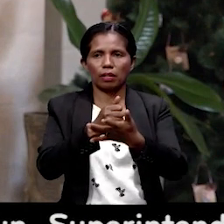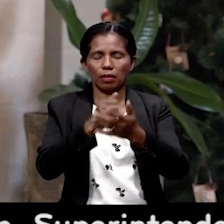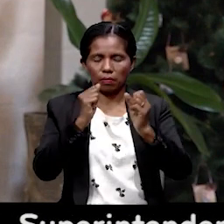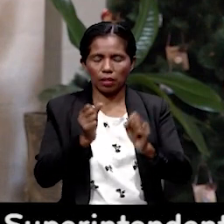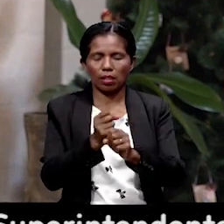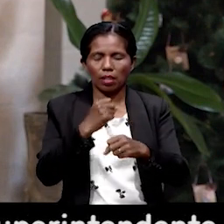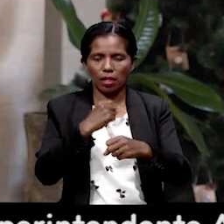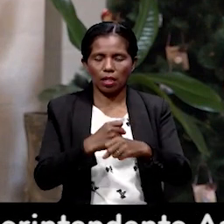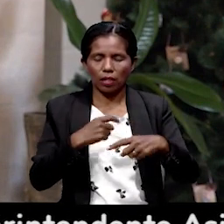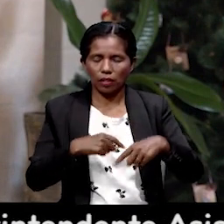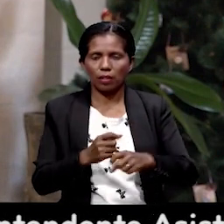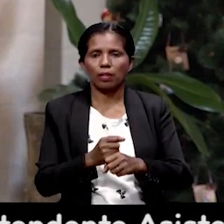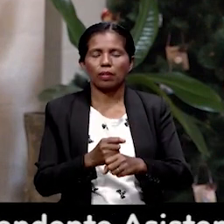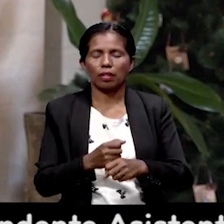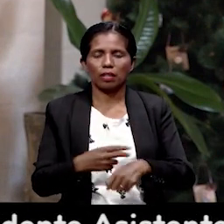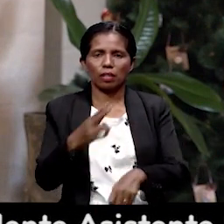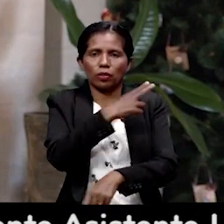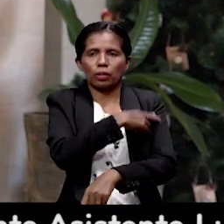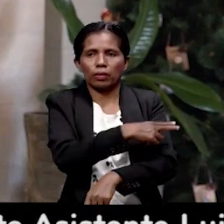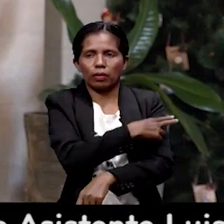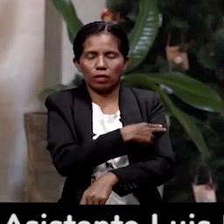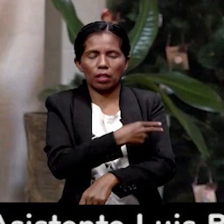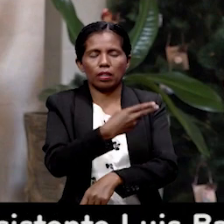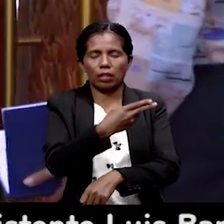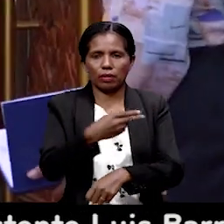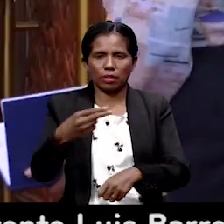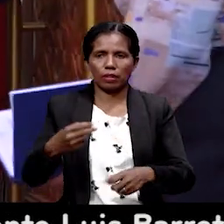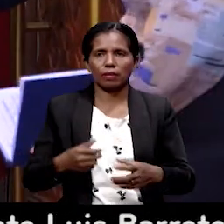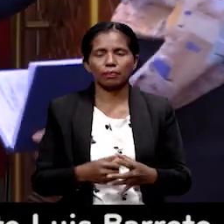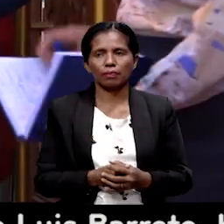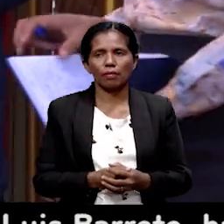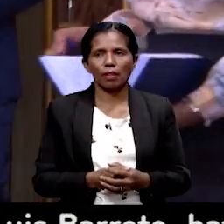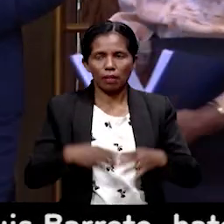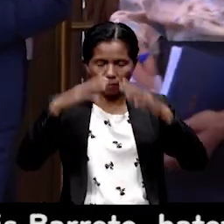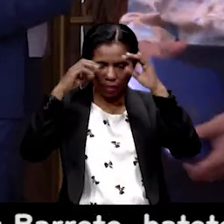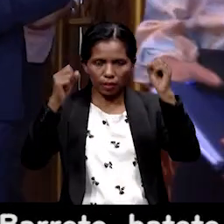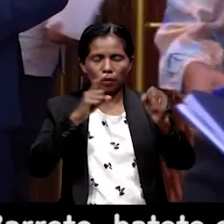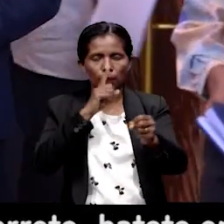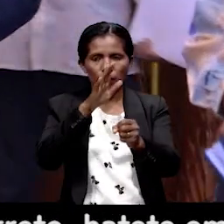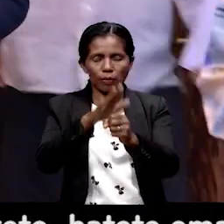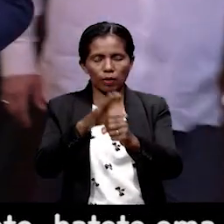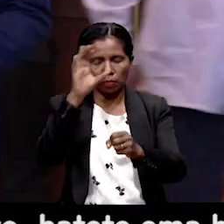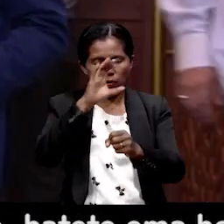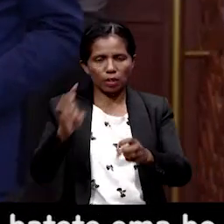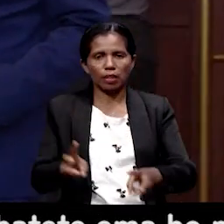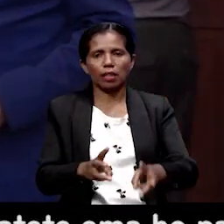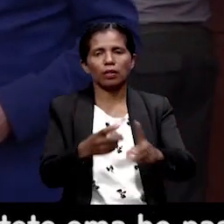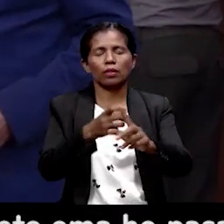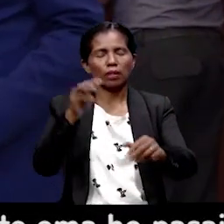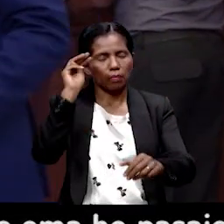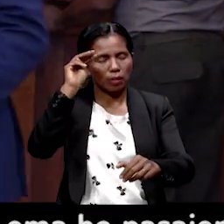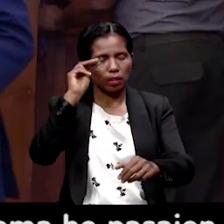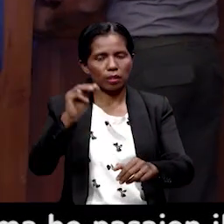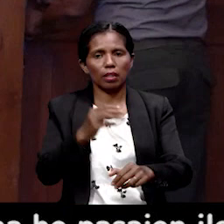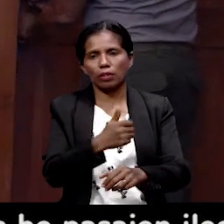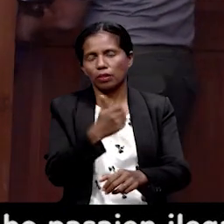bahalo tratamento ia railir no Irineo. Presidente da República promete se boca dalan de fusi ministério relevante